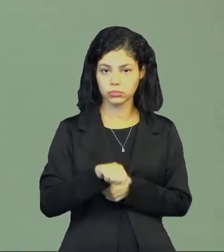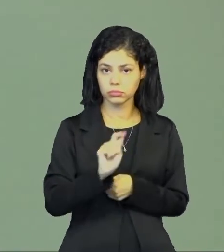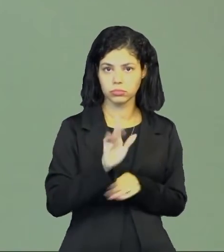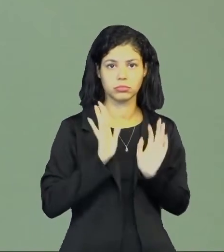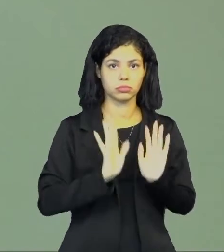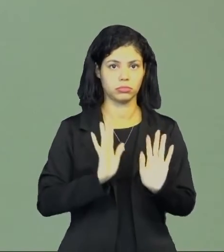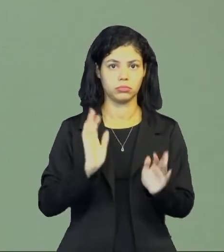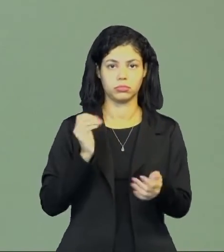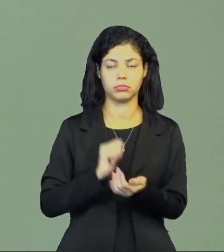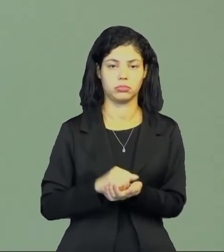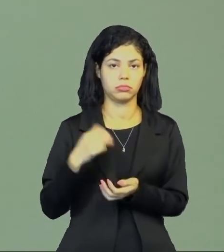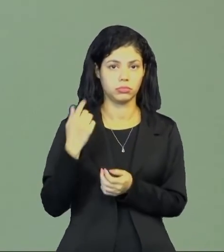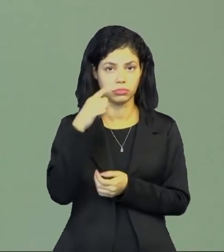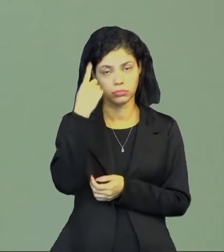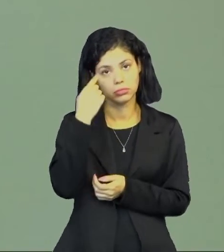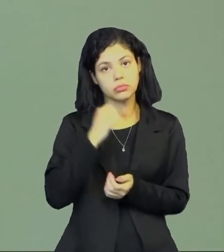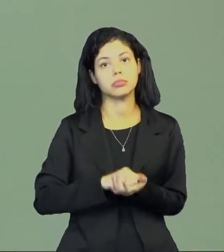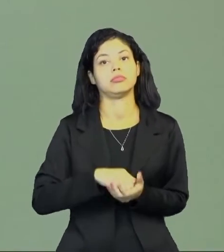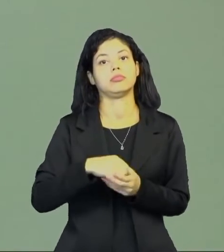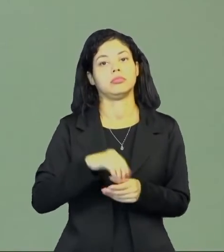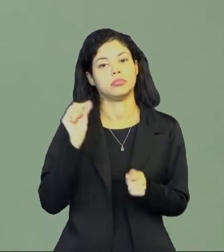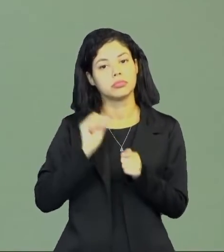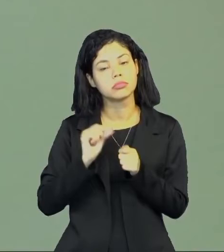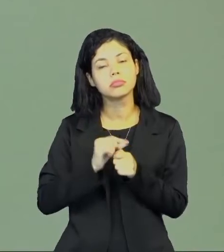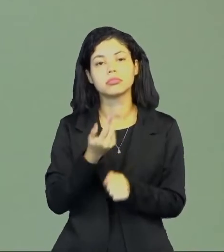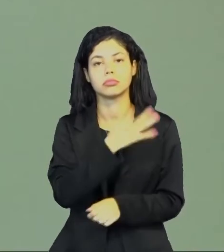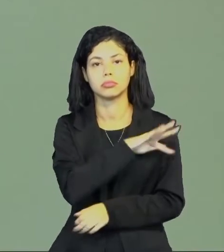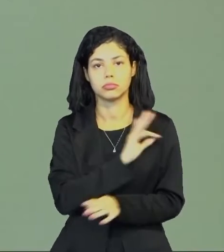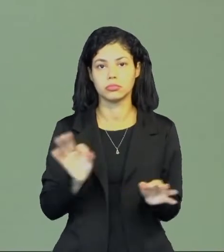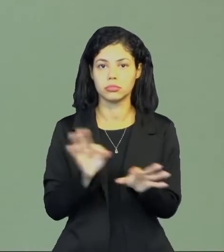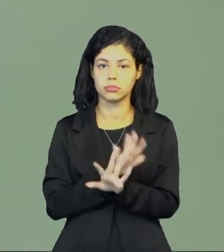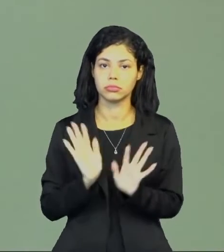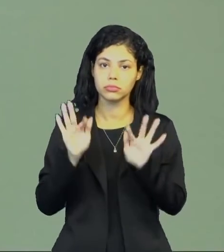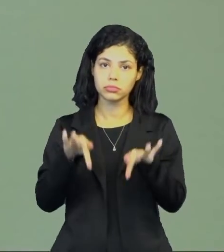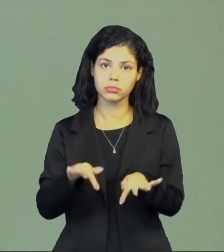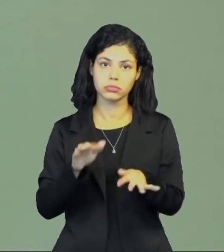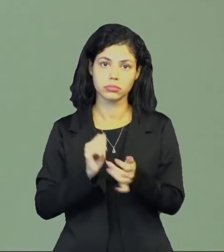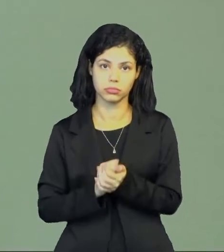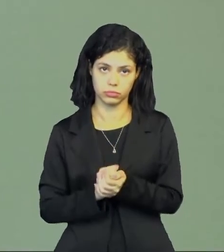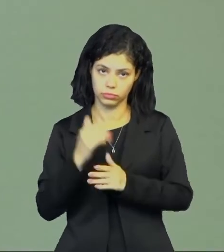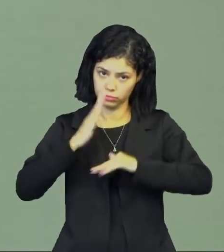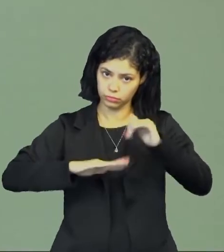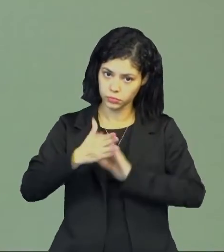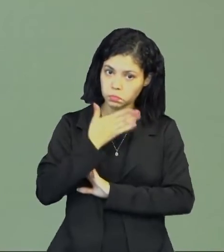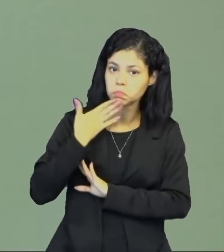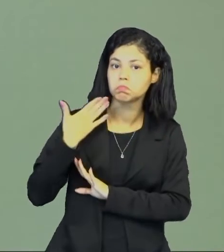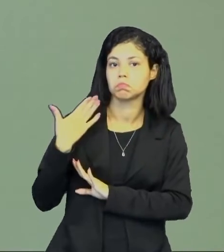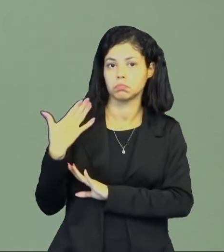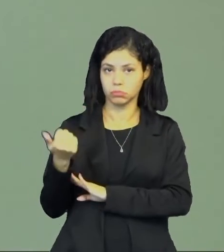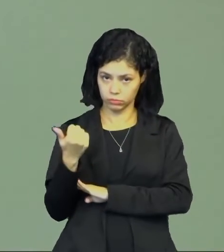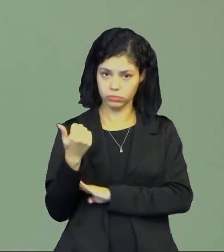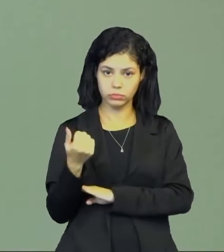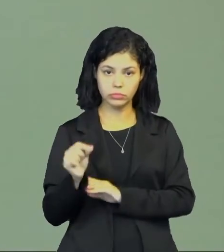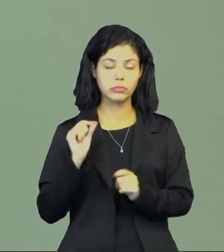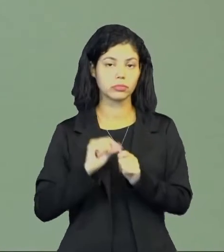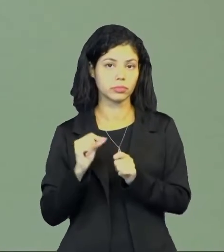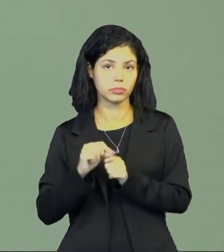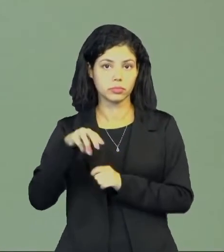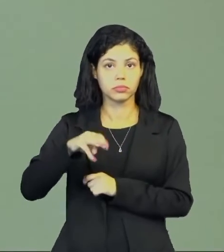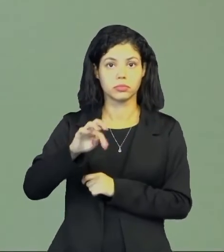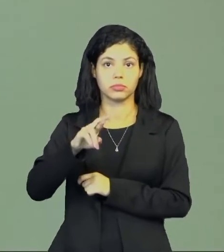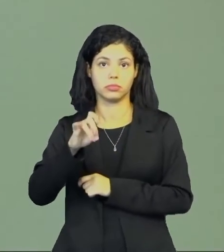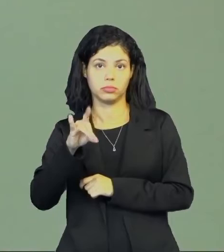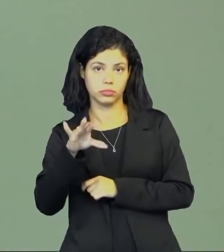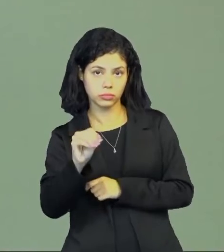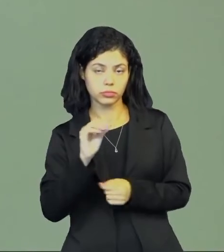preciso de espanhol. Aí a pessoa vai cursar sua graduação, termina lá, ela quer se profissionalizar, se especializar. Aí ela faz um mestrado.